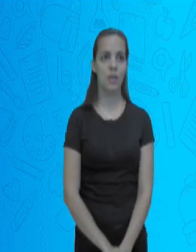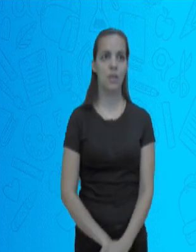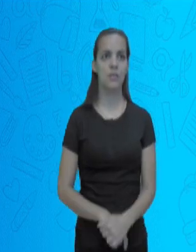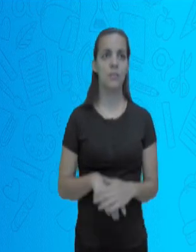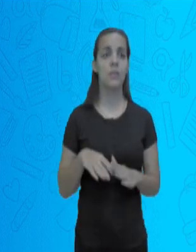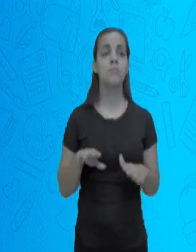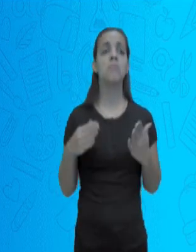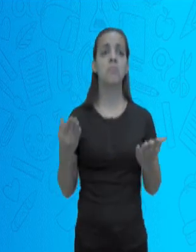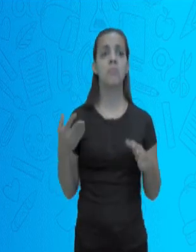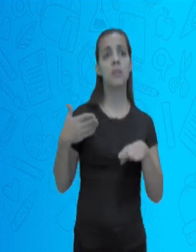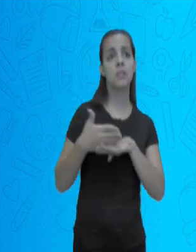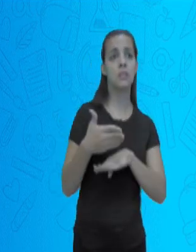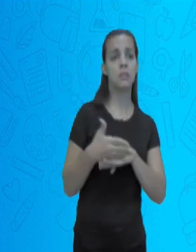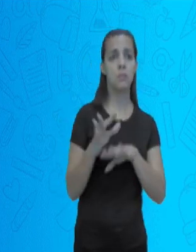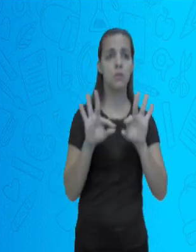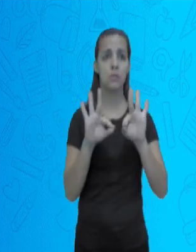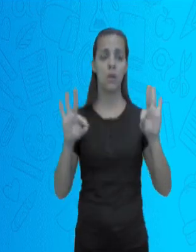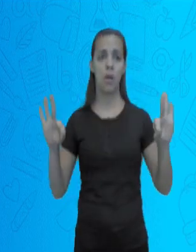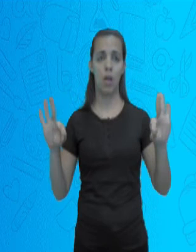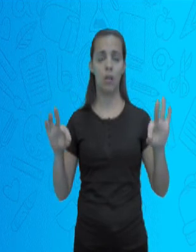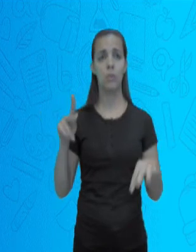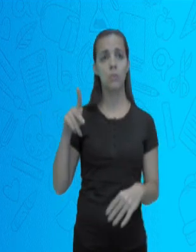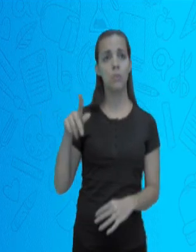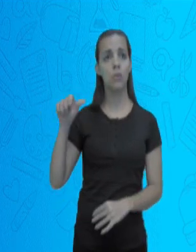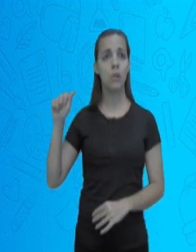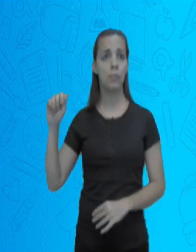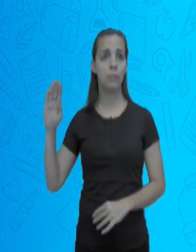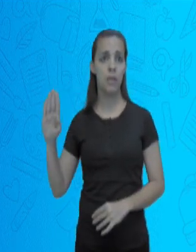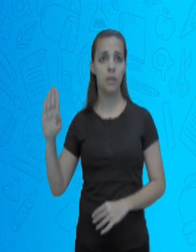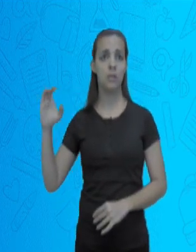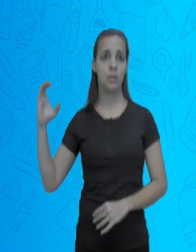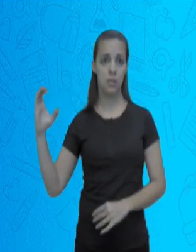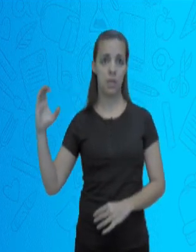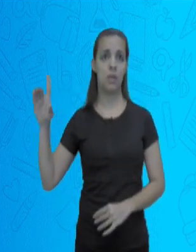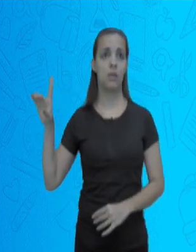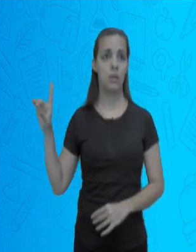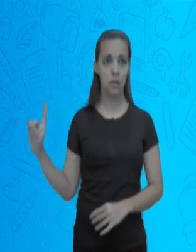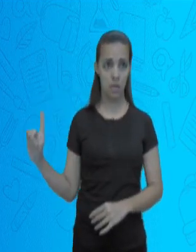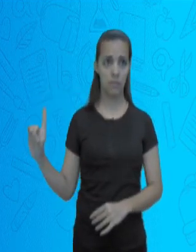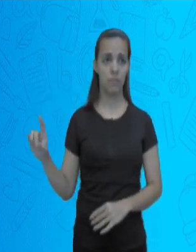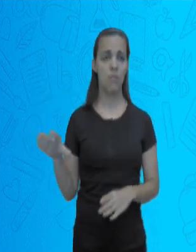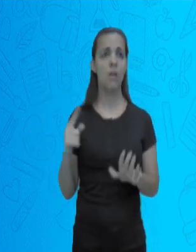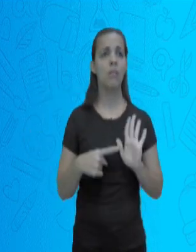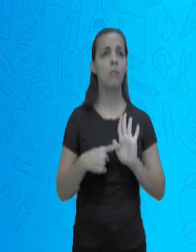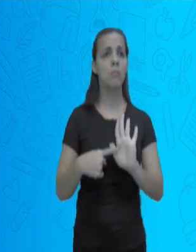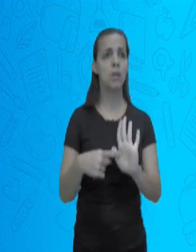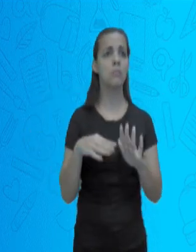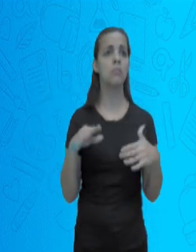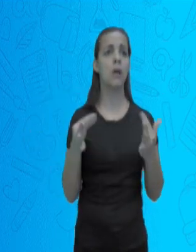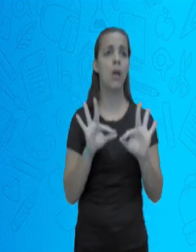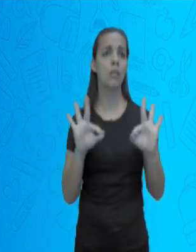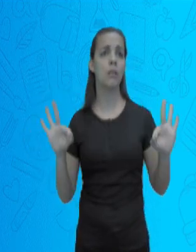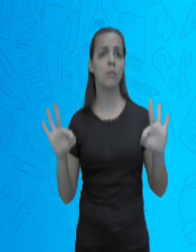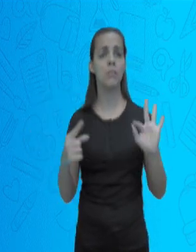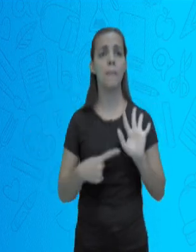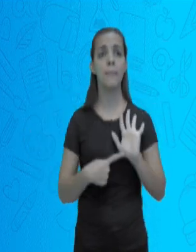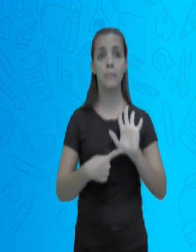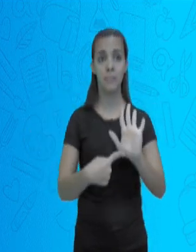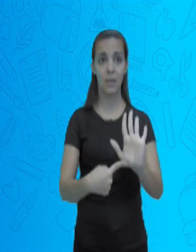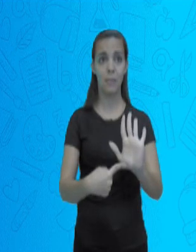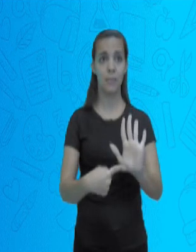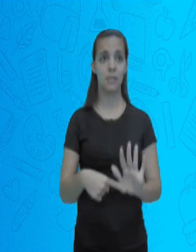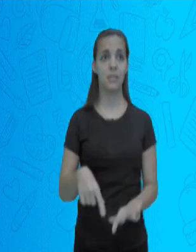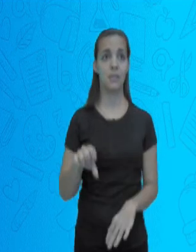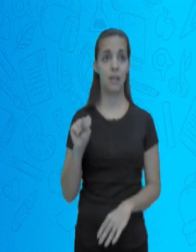Que segmentos de reta os pontos A, B, C e D determinam na reta